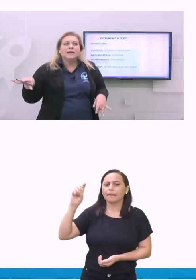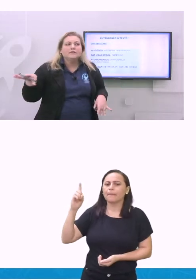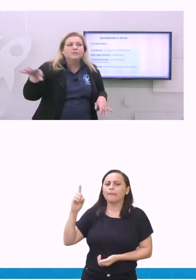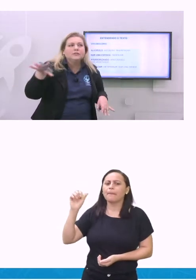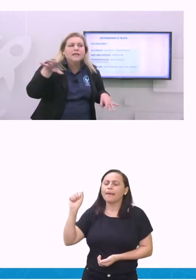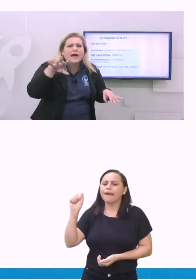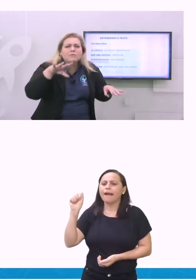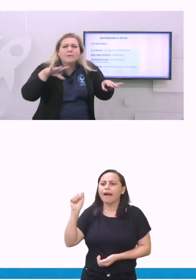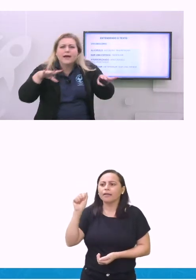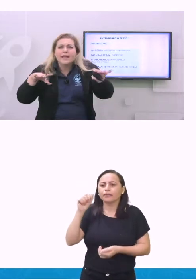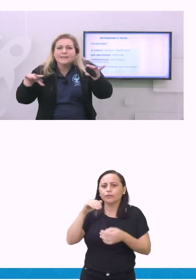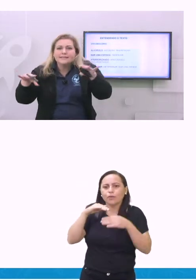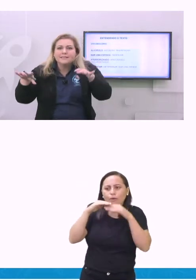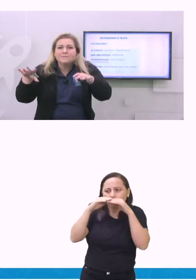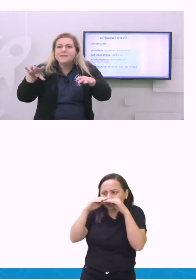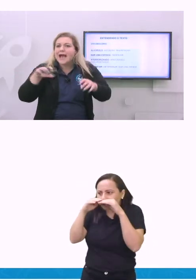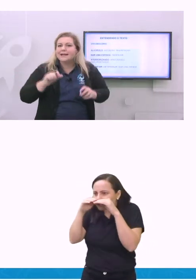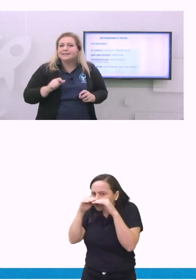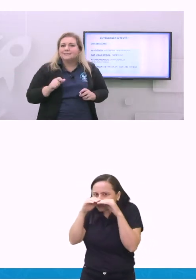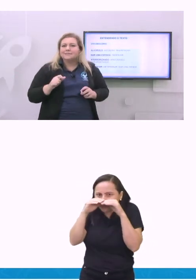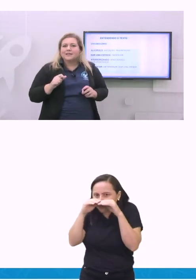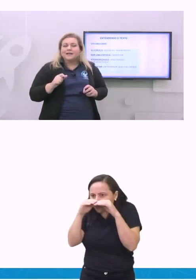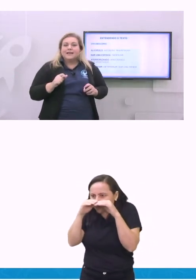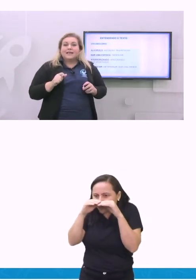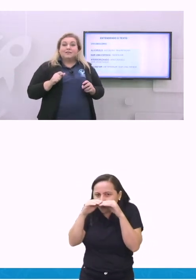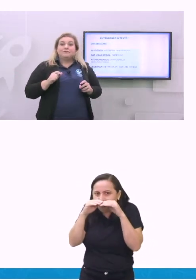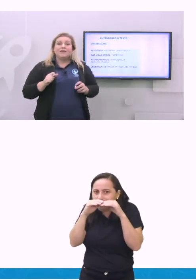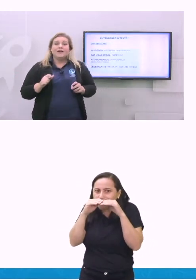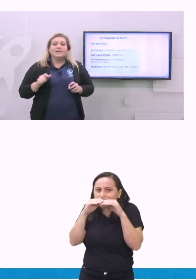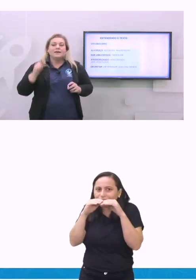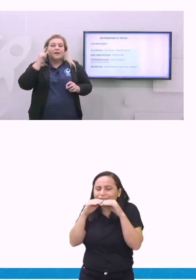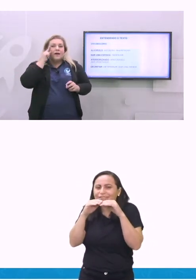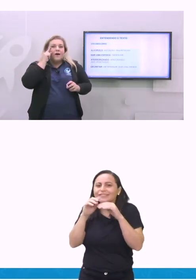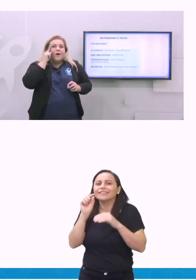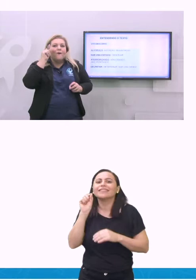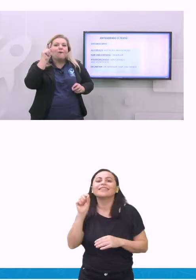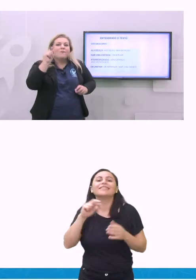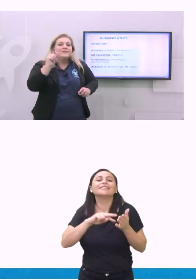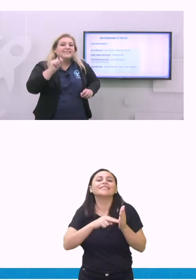assim que ele foi dar uma espiada? Ele foi